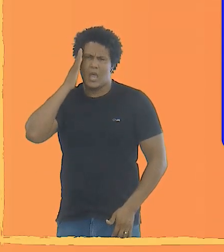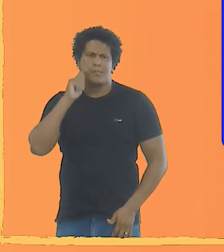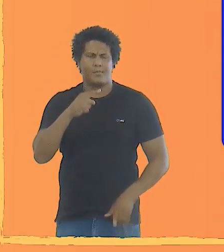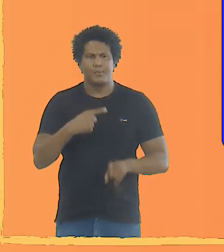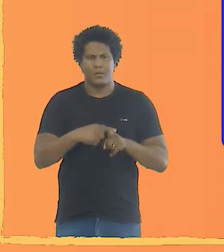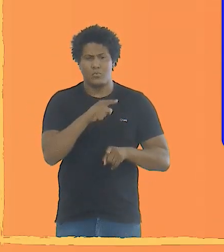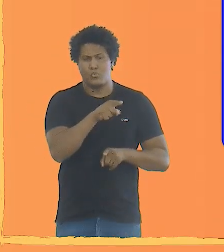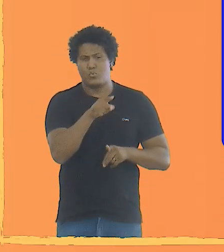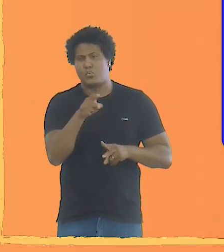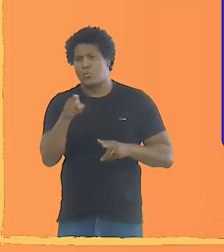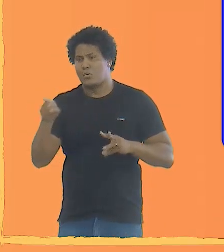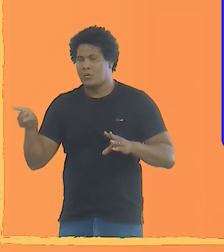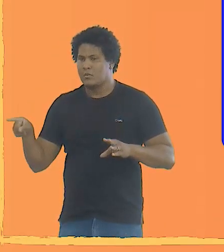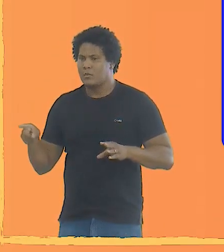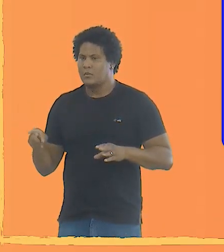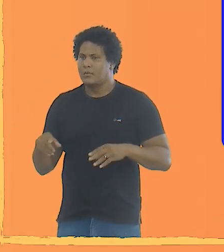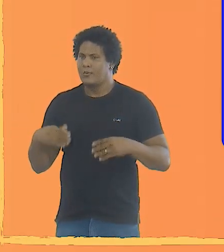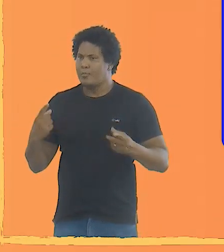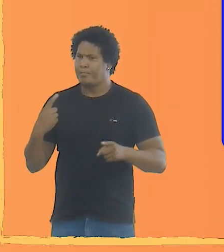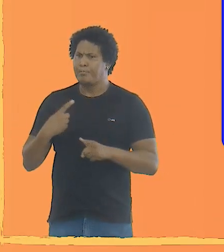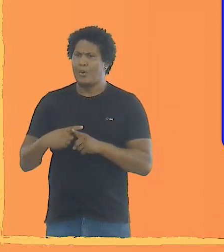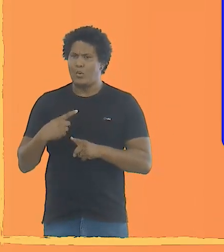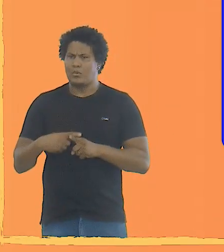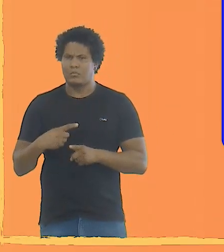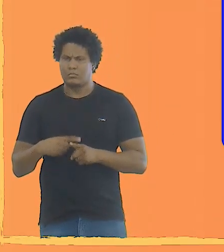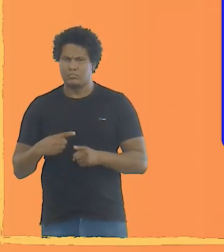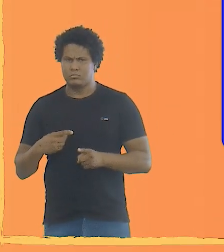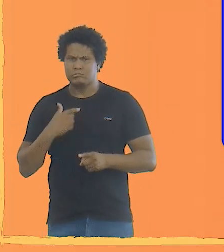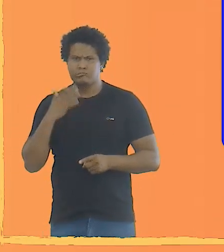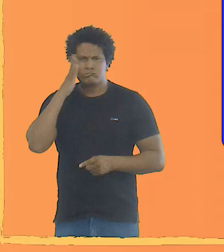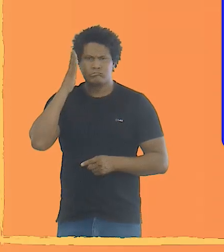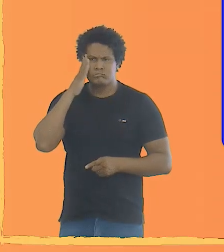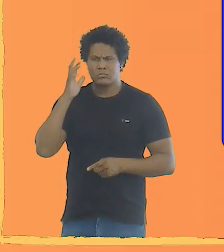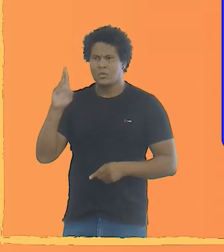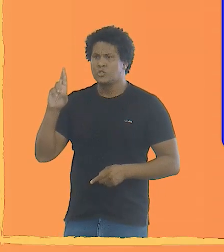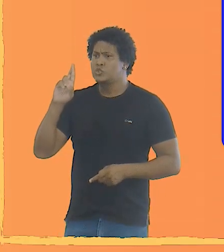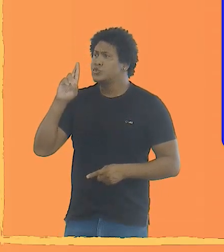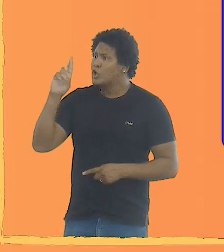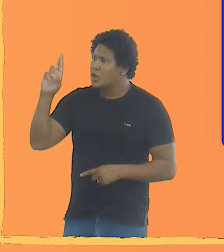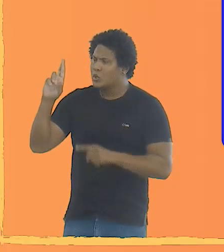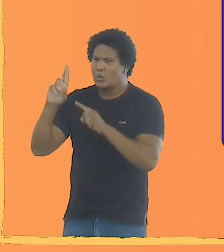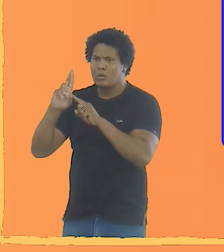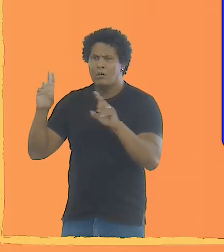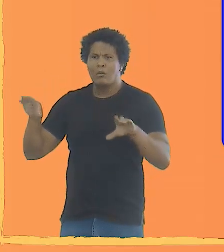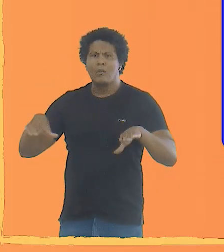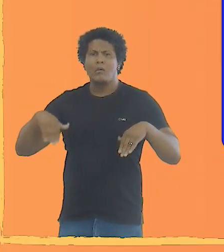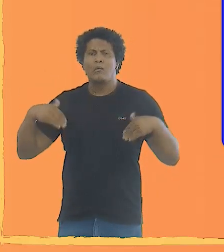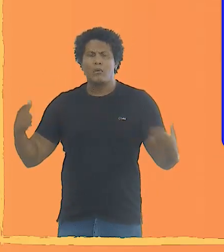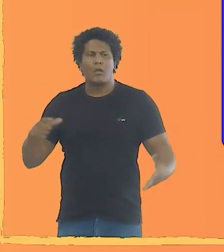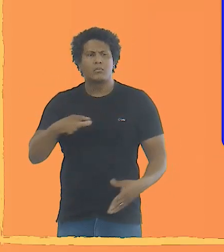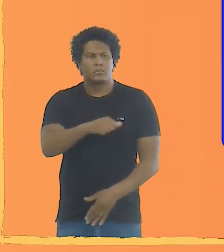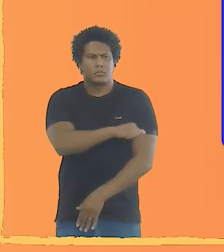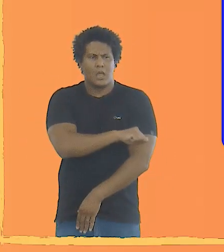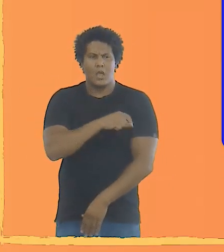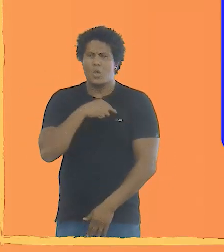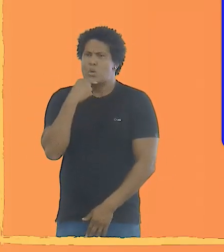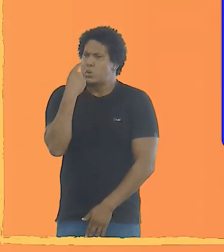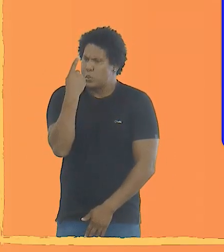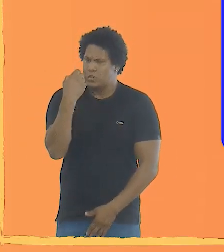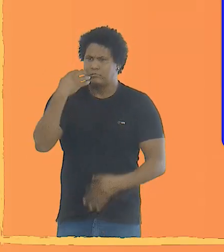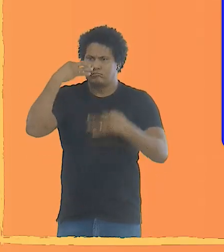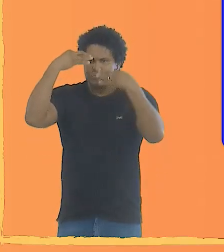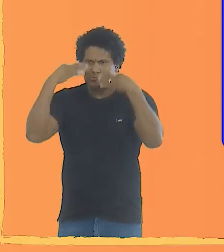Então, por que a gente tem certeza que o diretor sabe que algum aluno vai acertar a